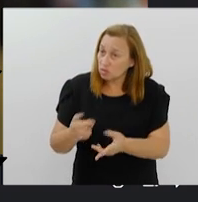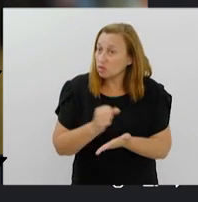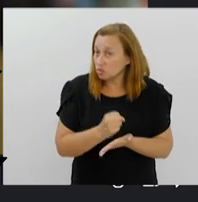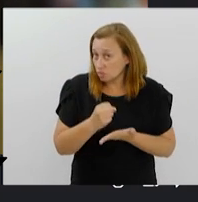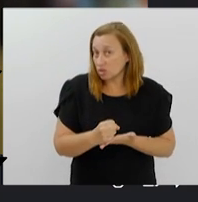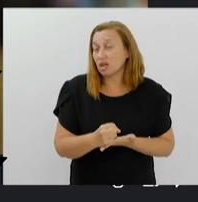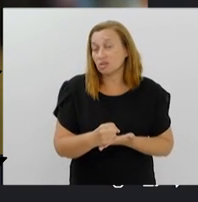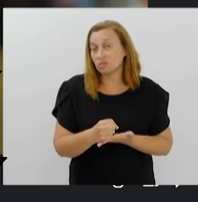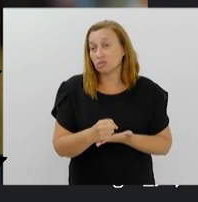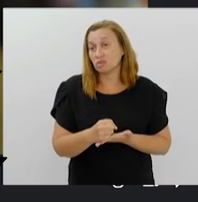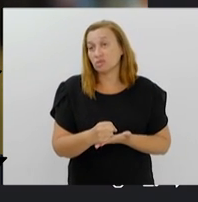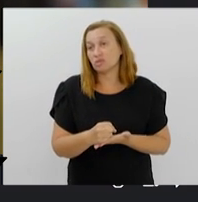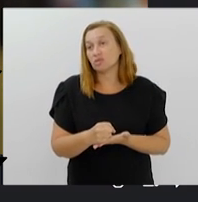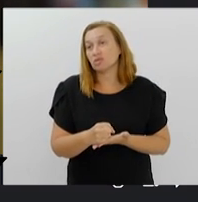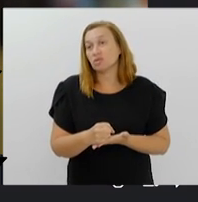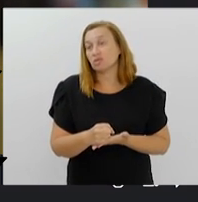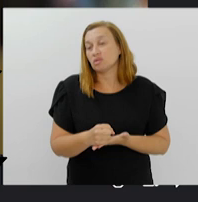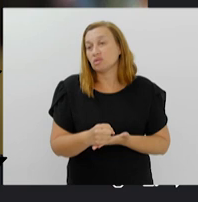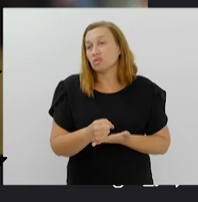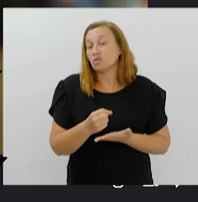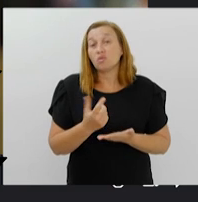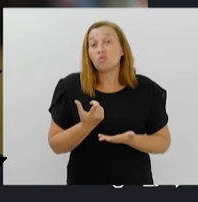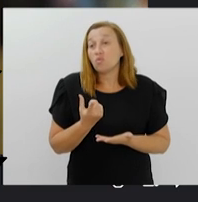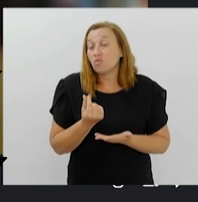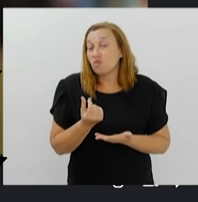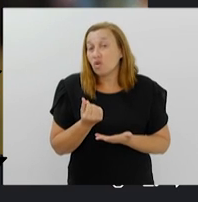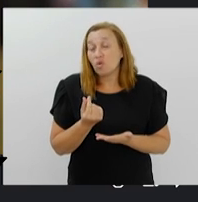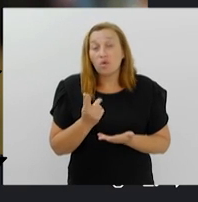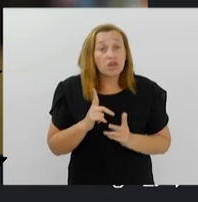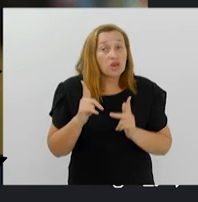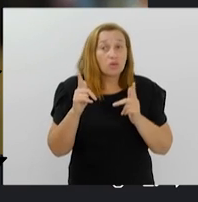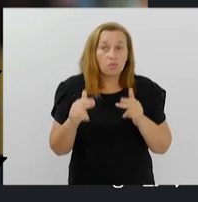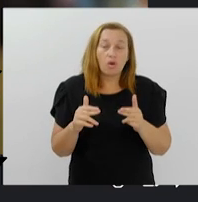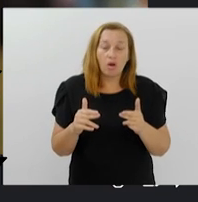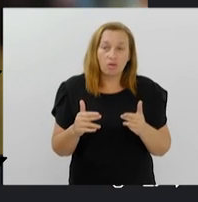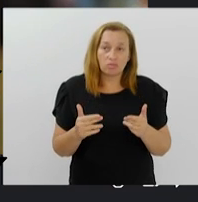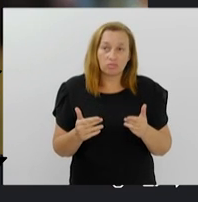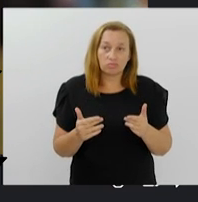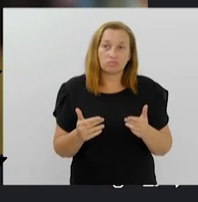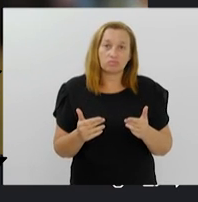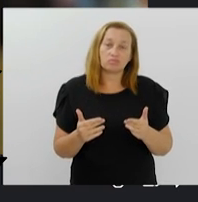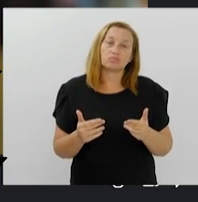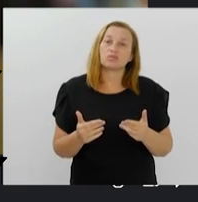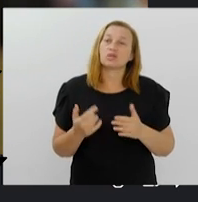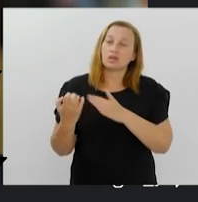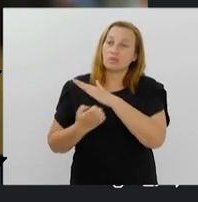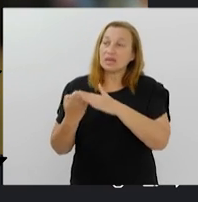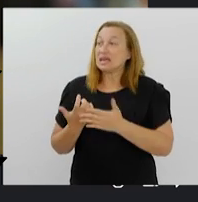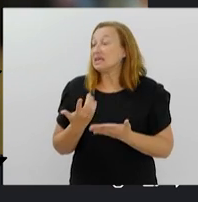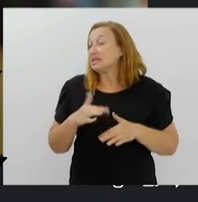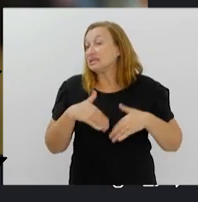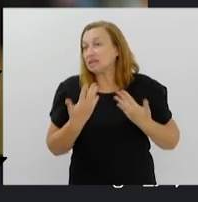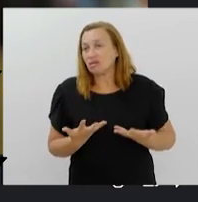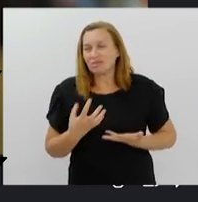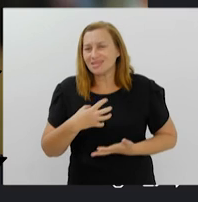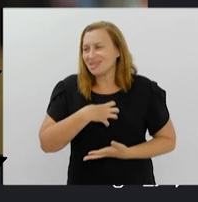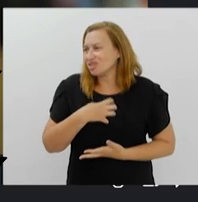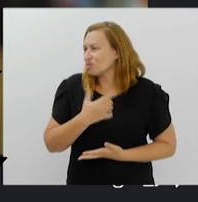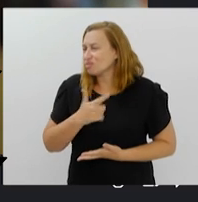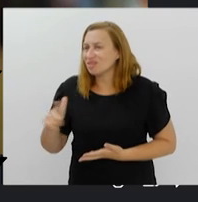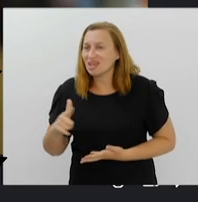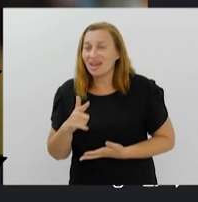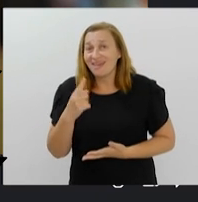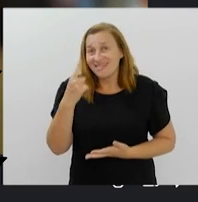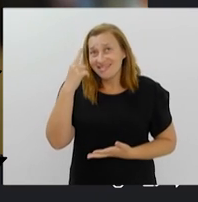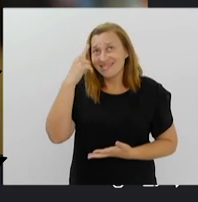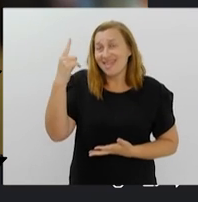ativos permanecendo com o mesmo balanço financeiro do ponto de vista dessa operadora portanto não faz sentido remeter a ideia de